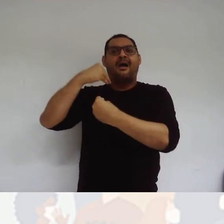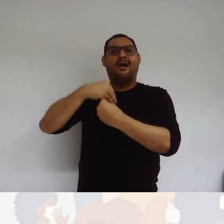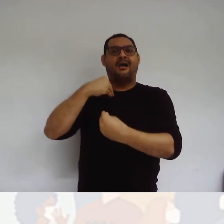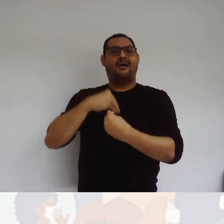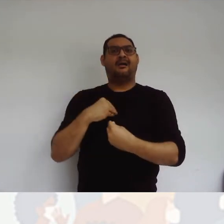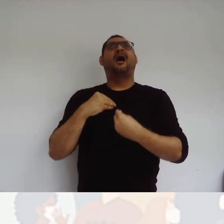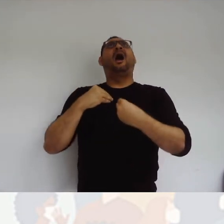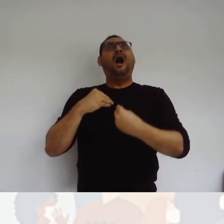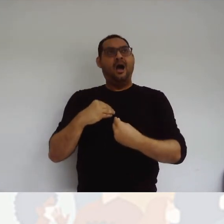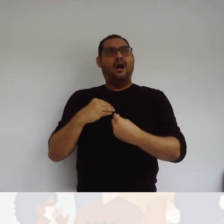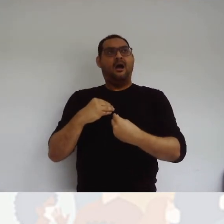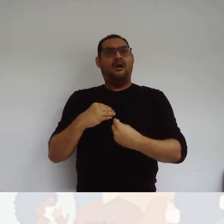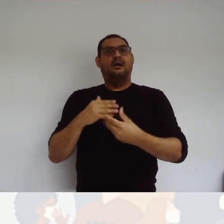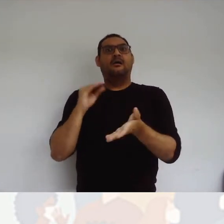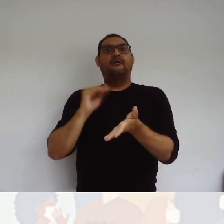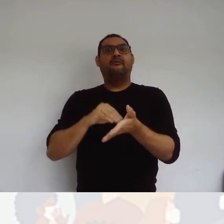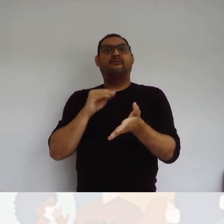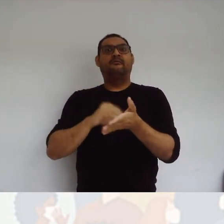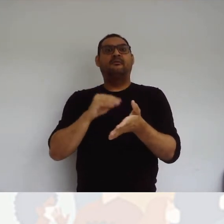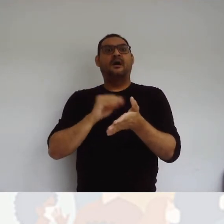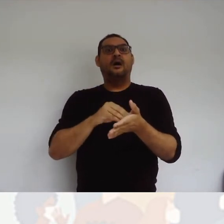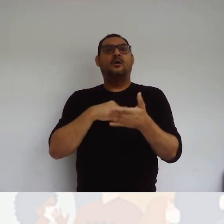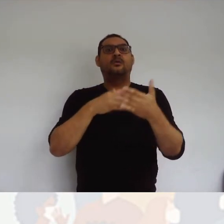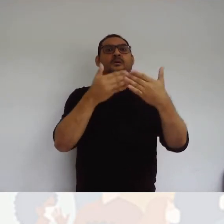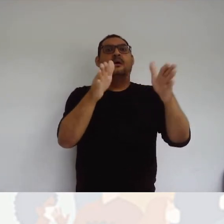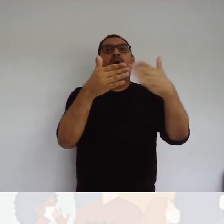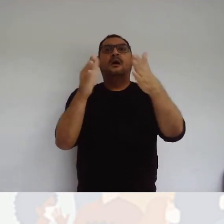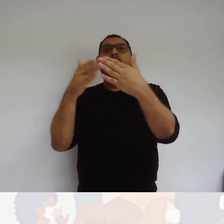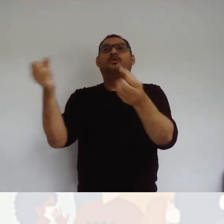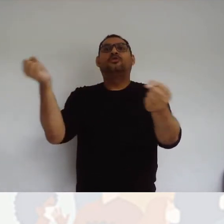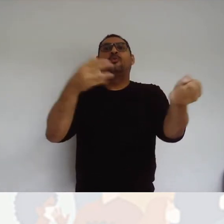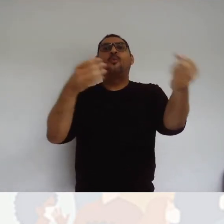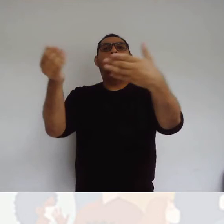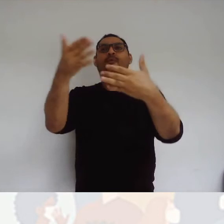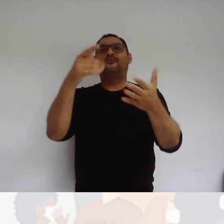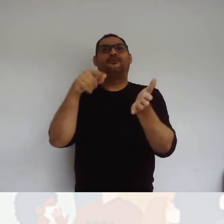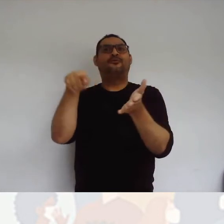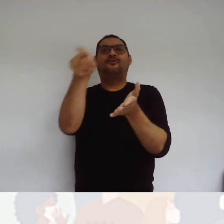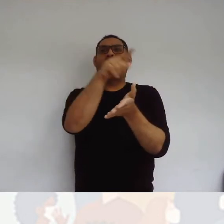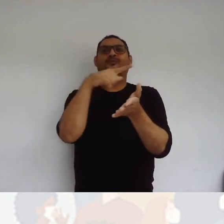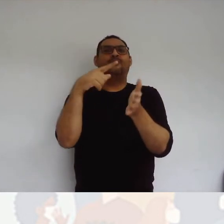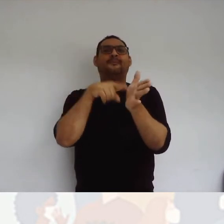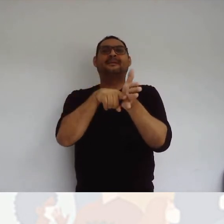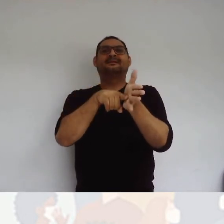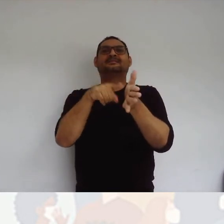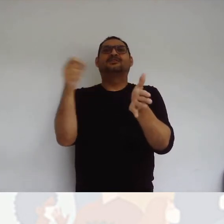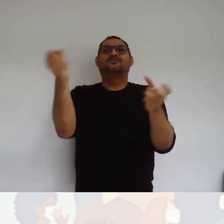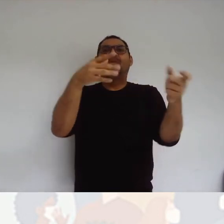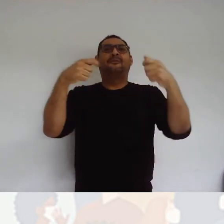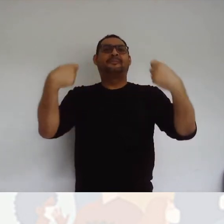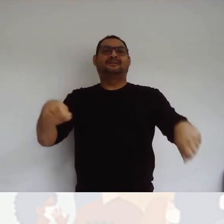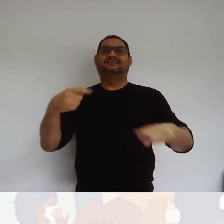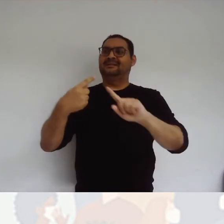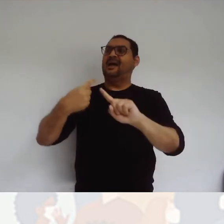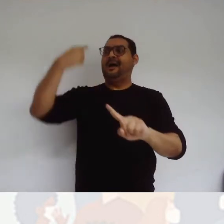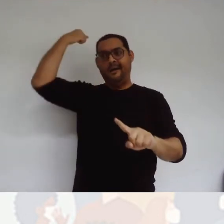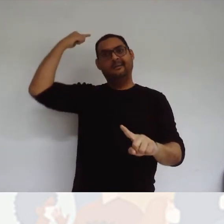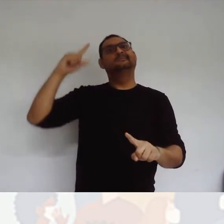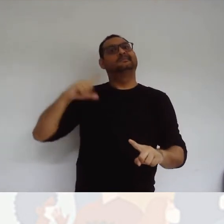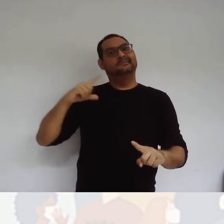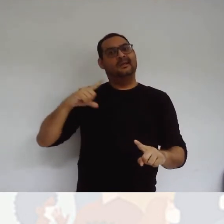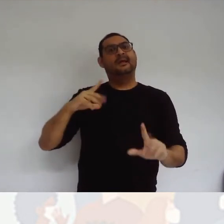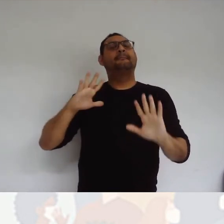gente entender os becos sem saídas que estamos vivendo. Entre eles, os becos que definem